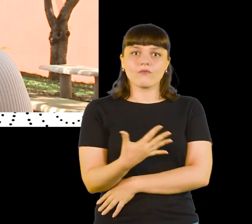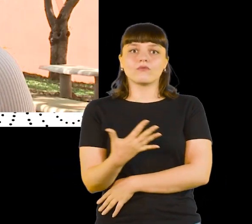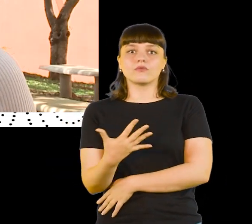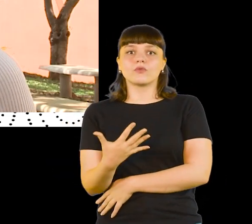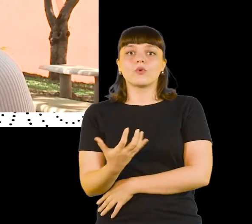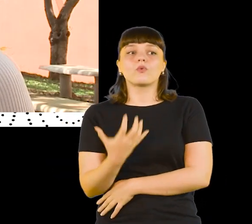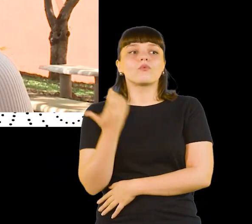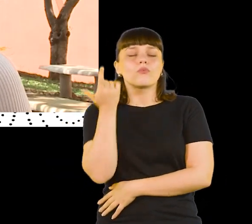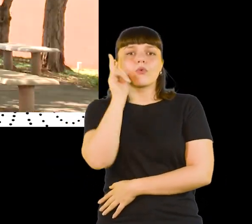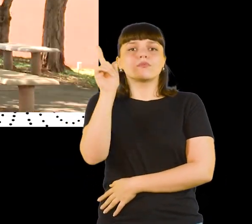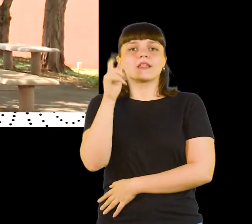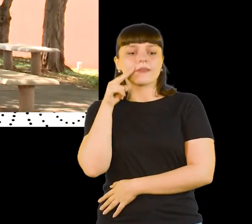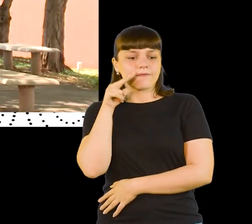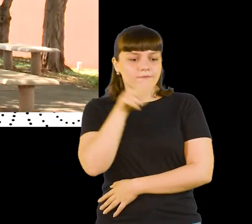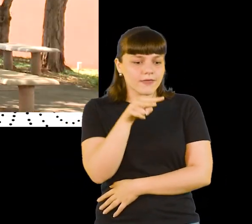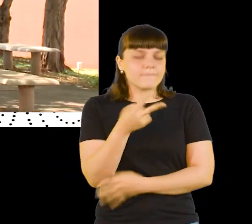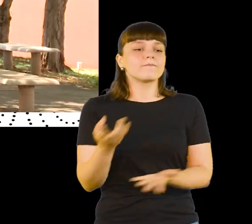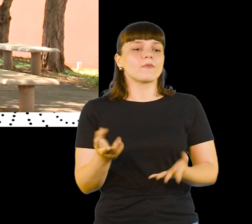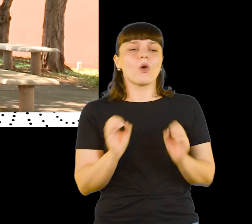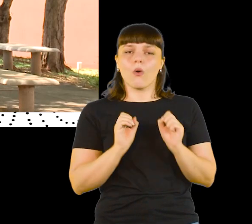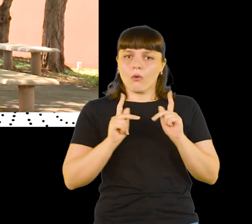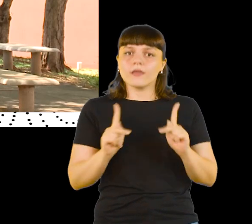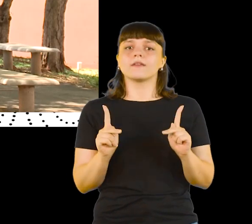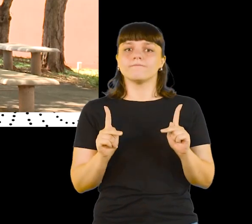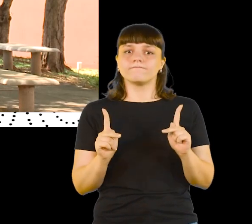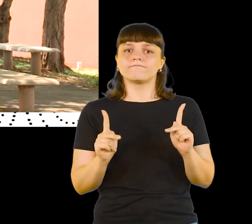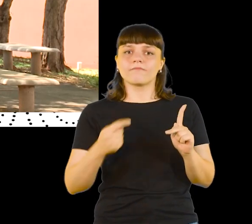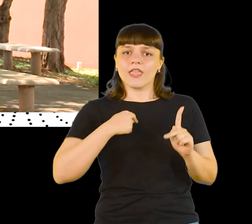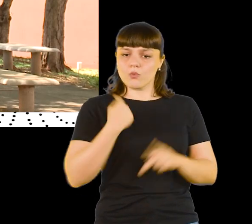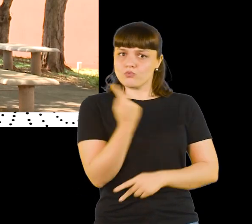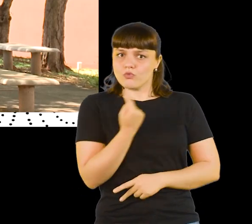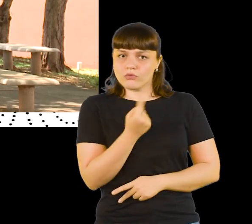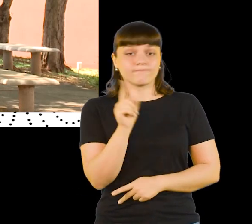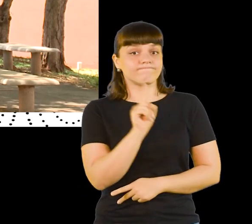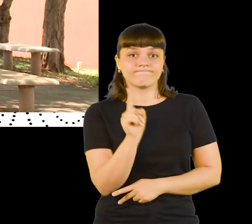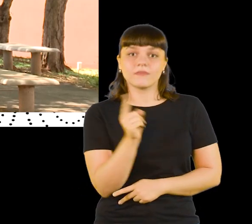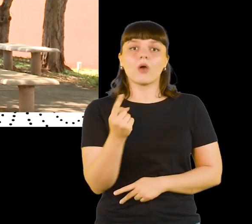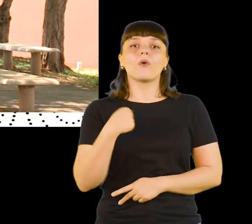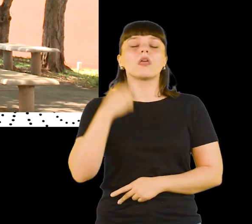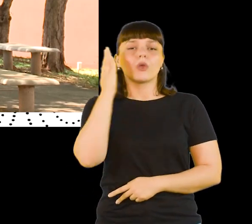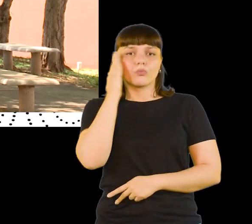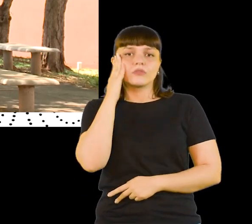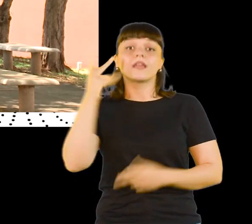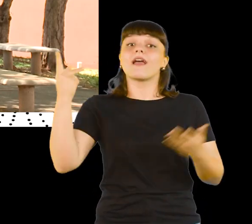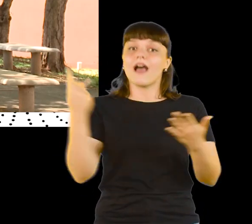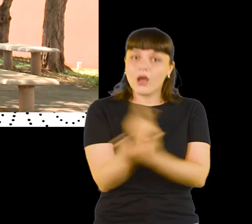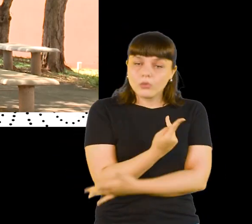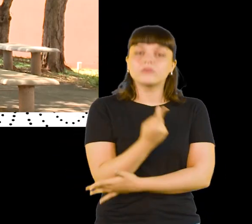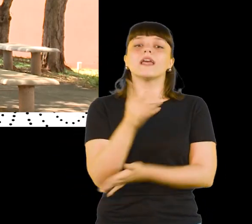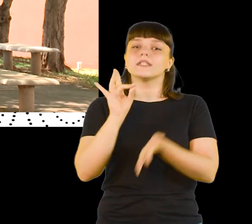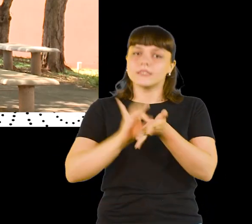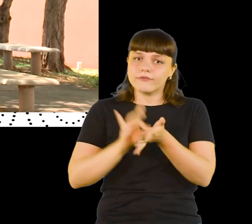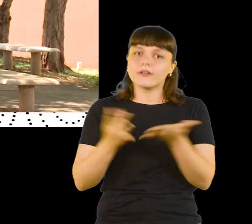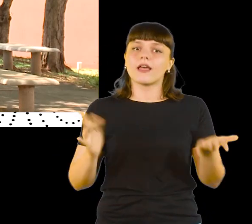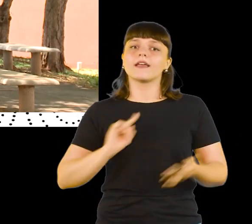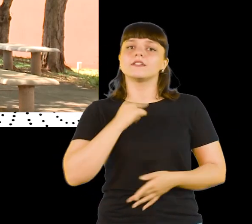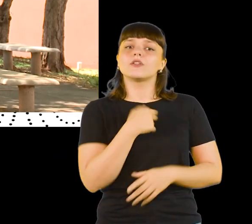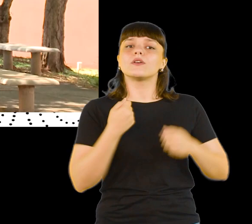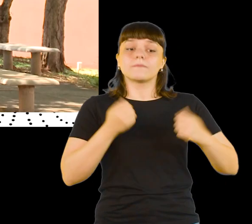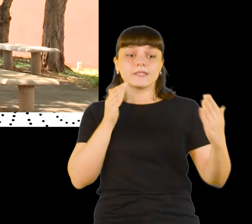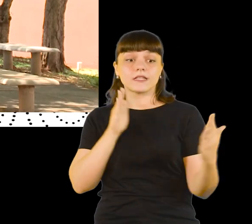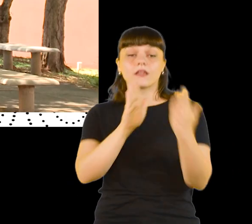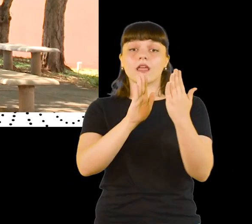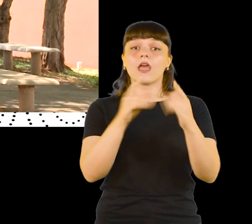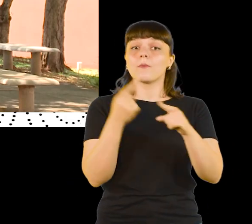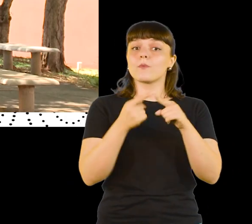entrar, conseguir olhar assim e falar assim, eu não tô sozinho, sabe? Eu sei que essa realidade existe, a gente tem que